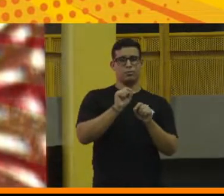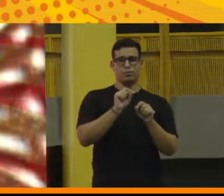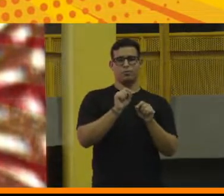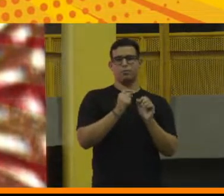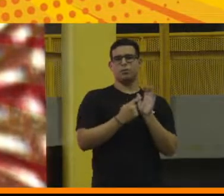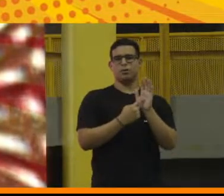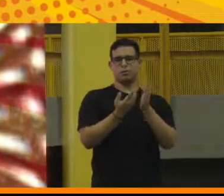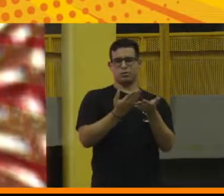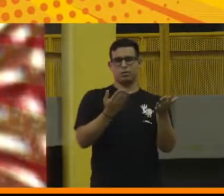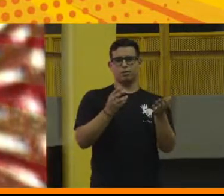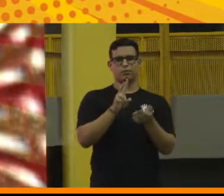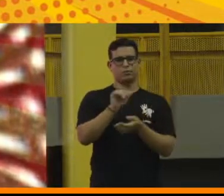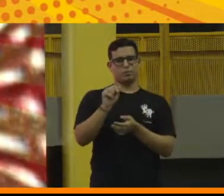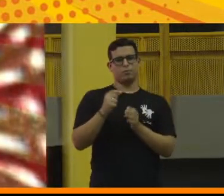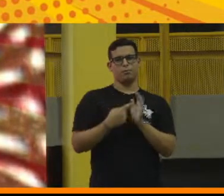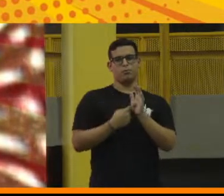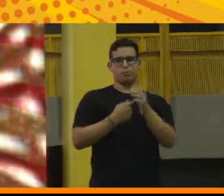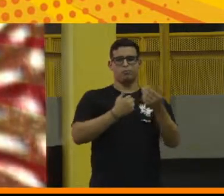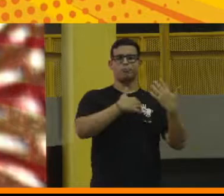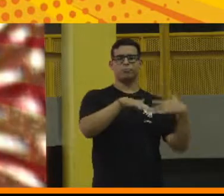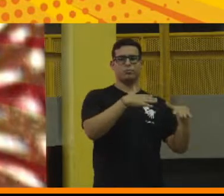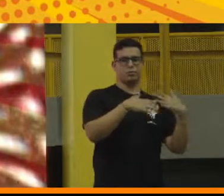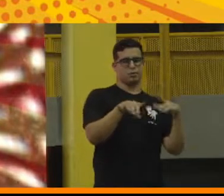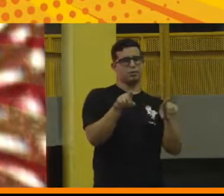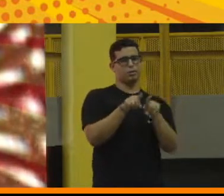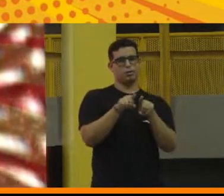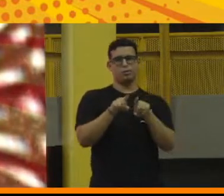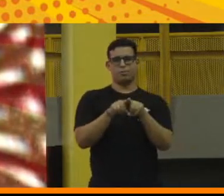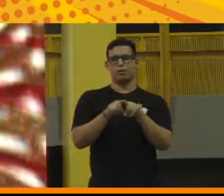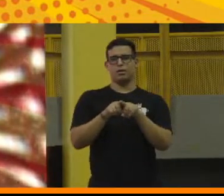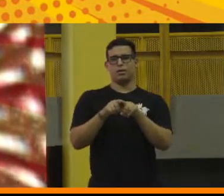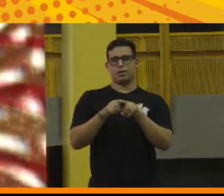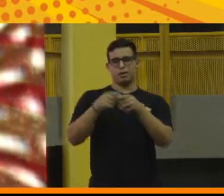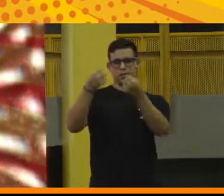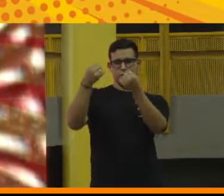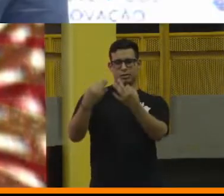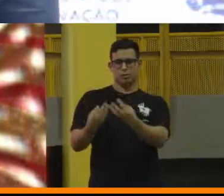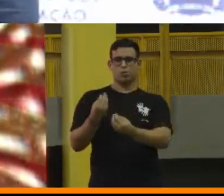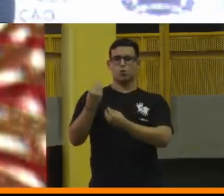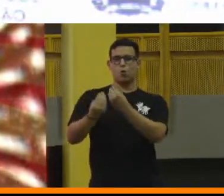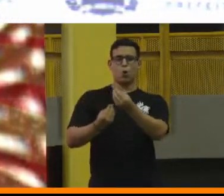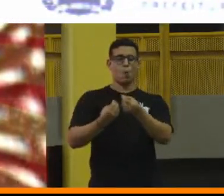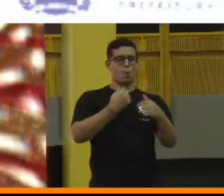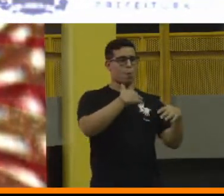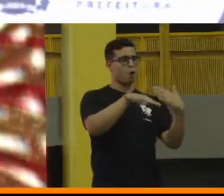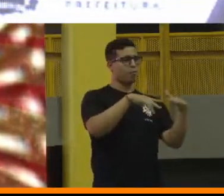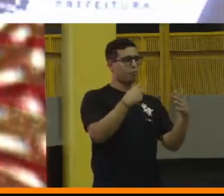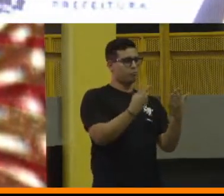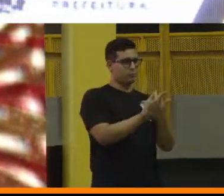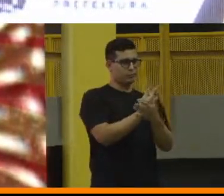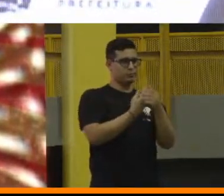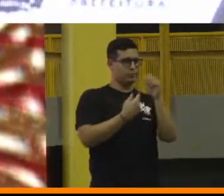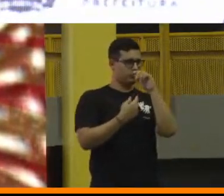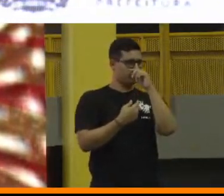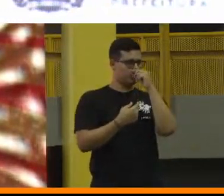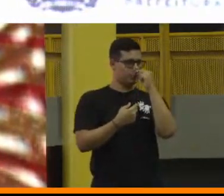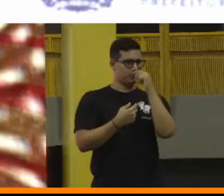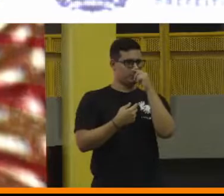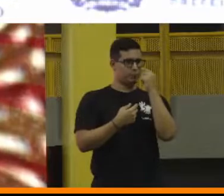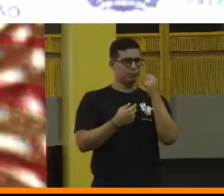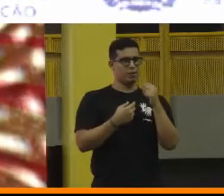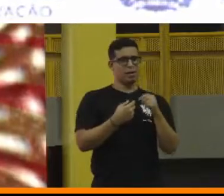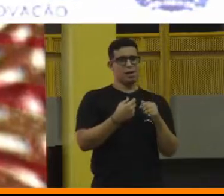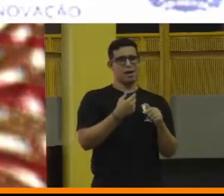movimento. A cinemática é a descrição de como os movimentos acontecem. E as leis de Newton, por